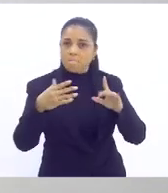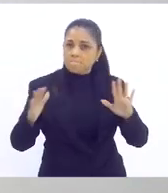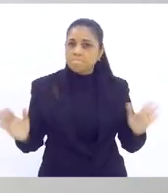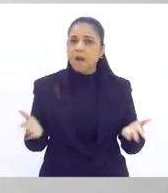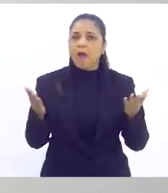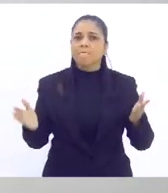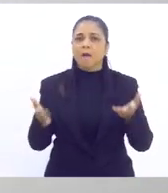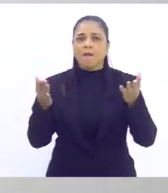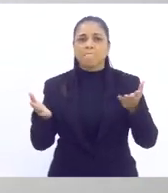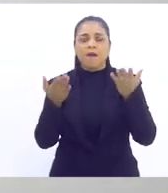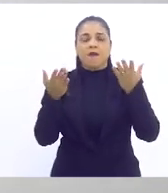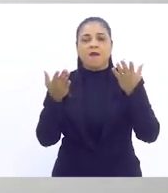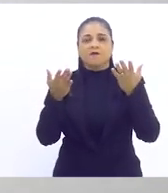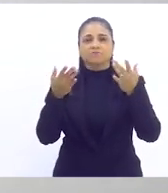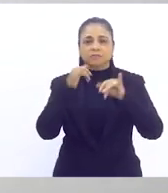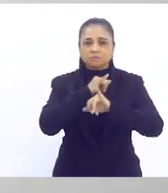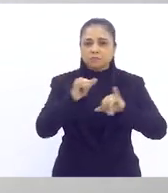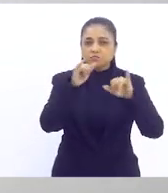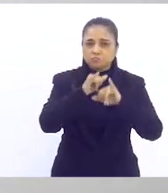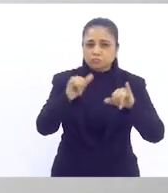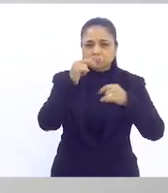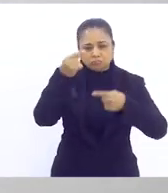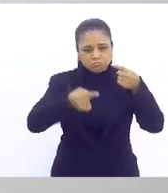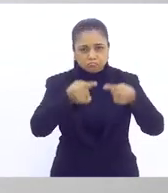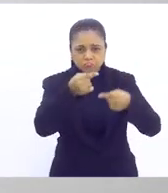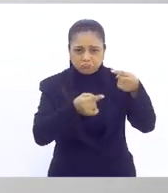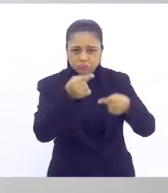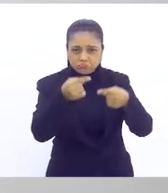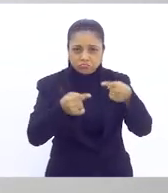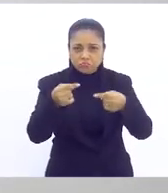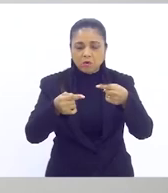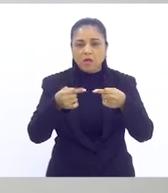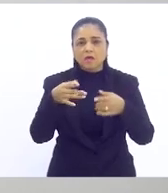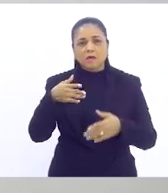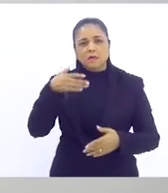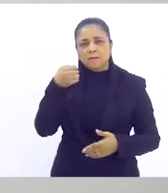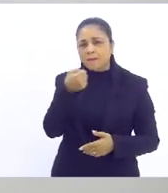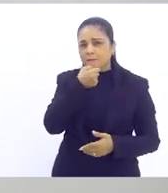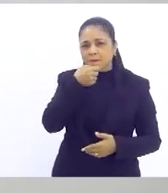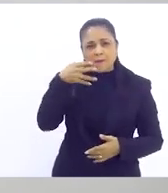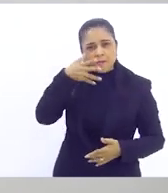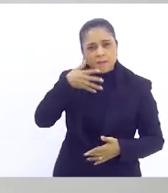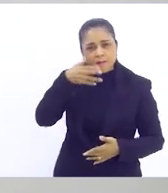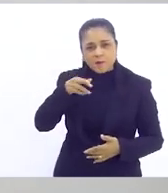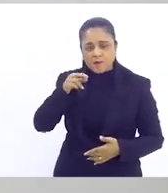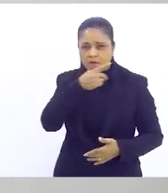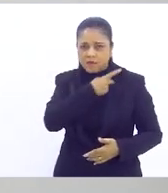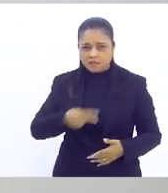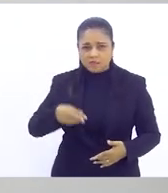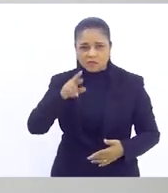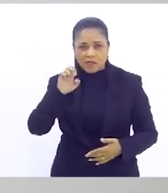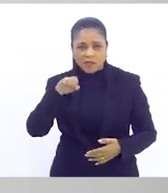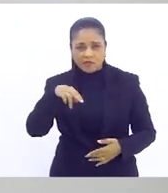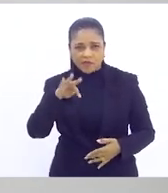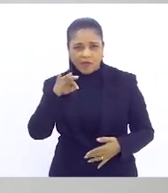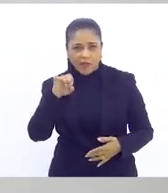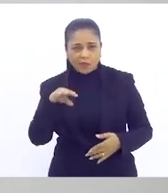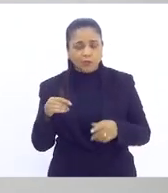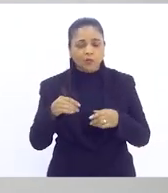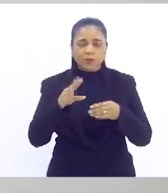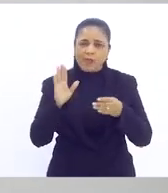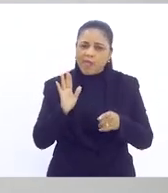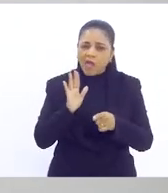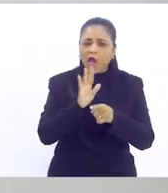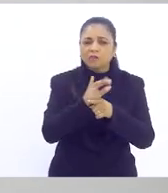que está sendo colocado né com o depoimento do Dr Renato e depois das contribuições que